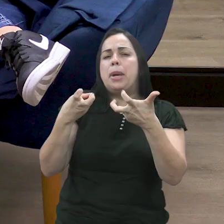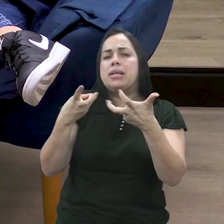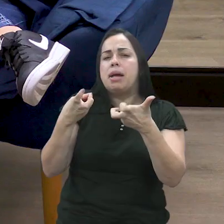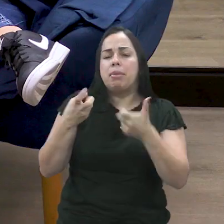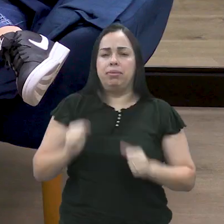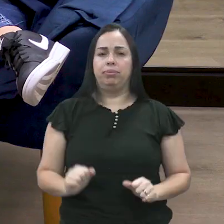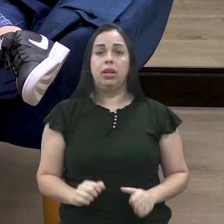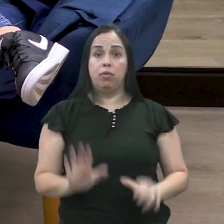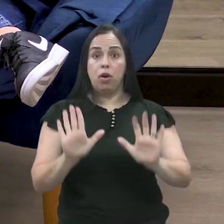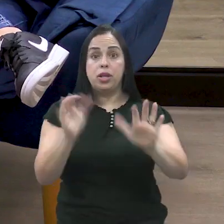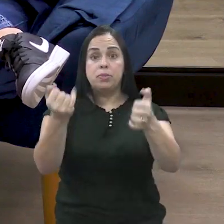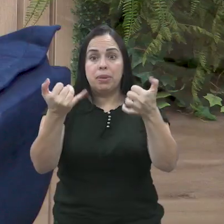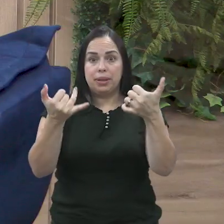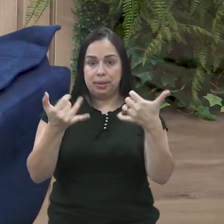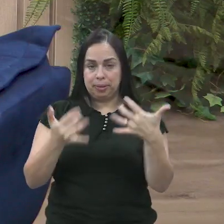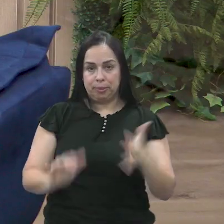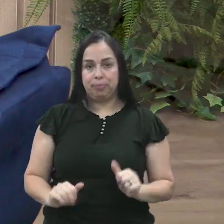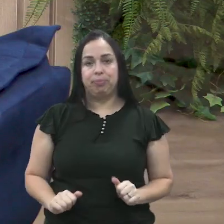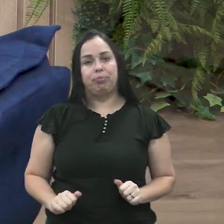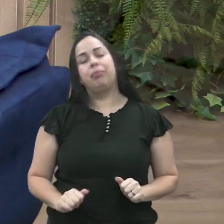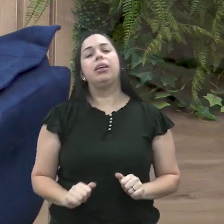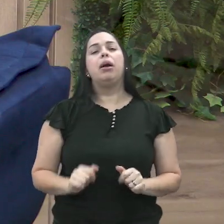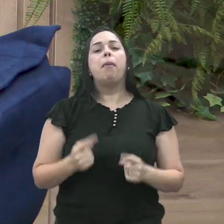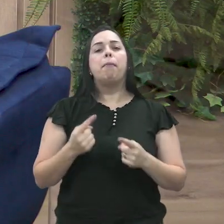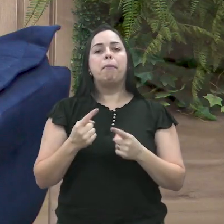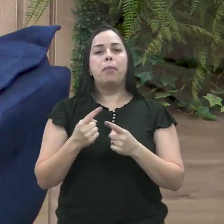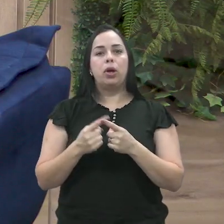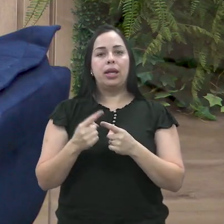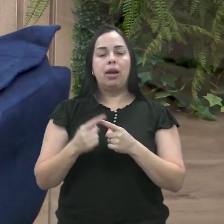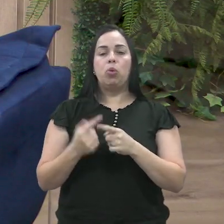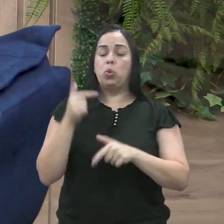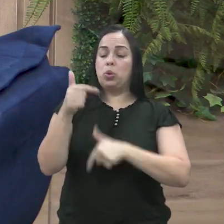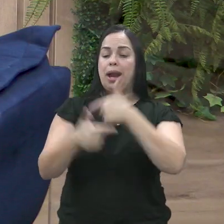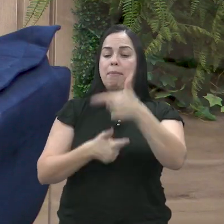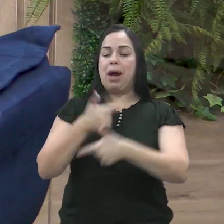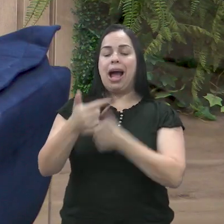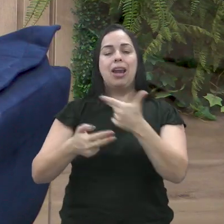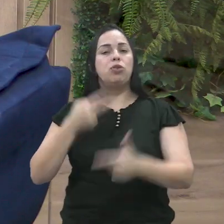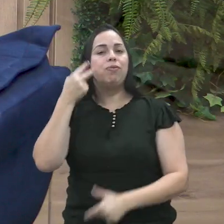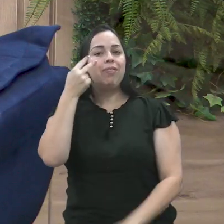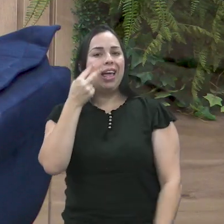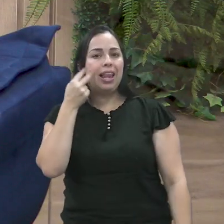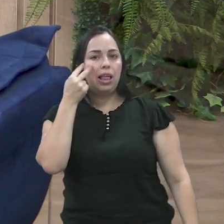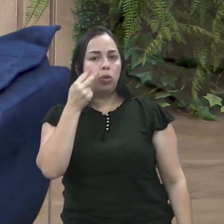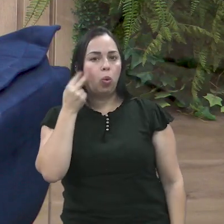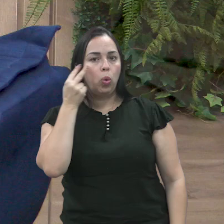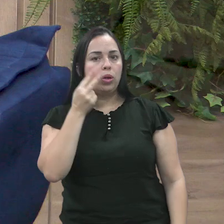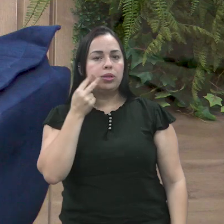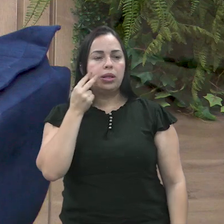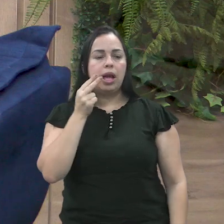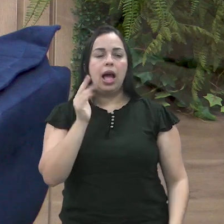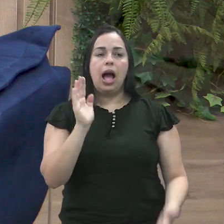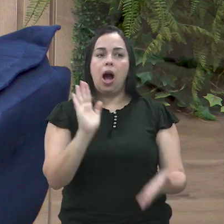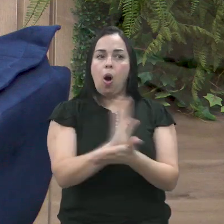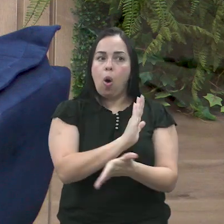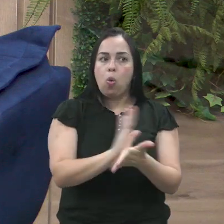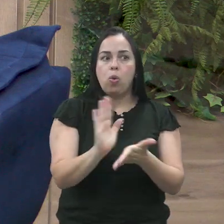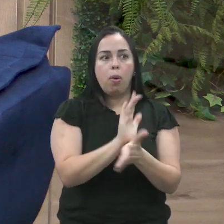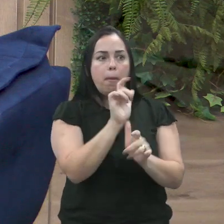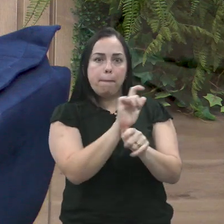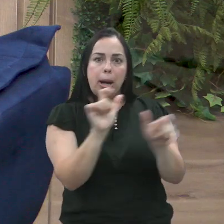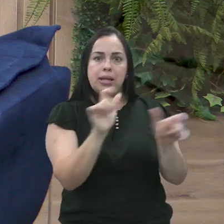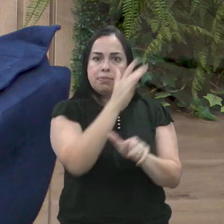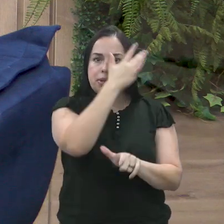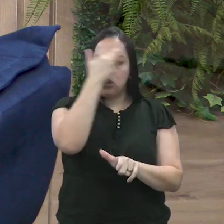gente explicar para o joseense, porque a atuação parlamentar, por vezes o joseense